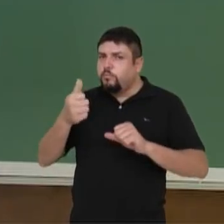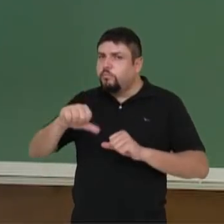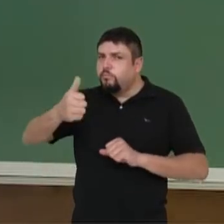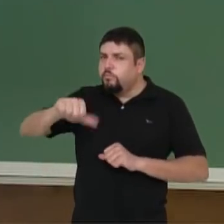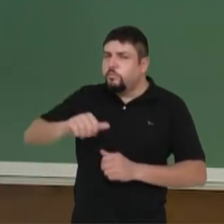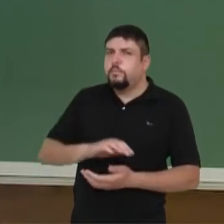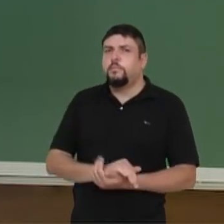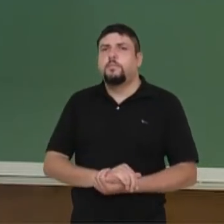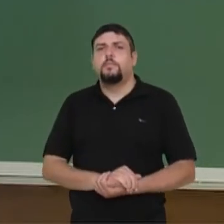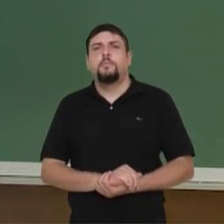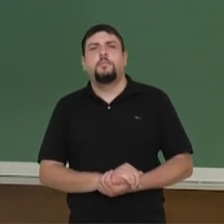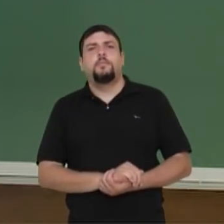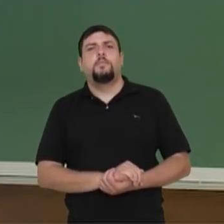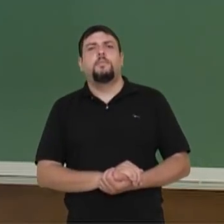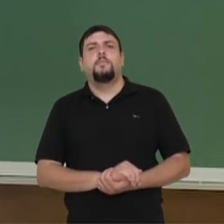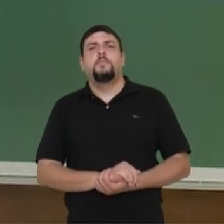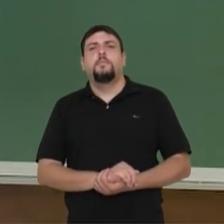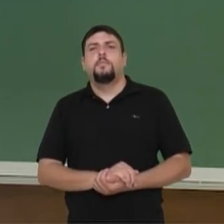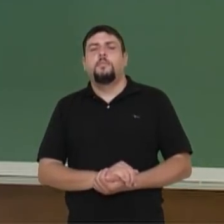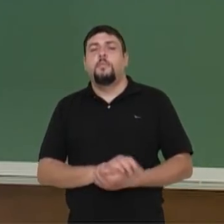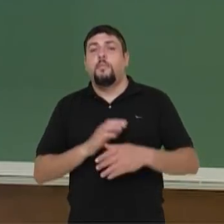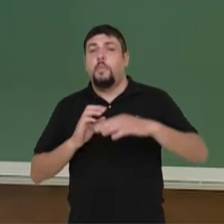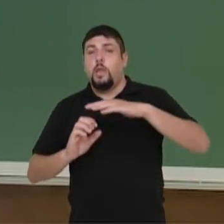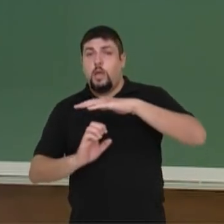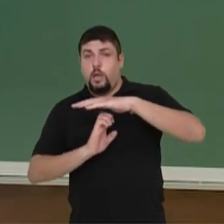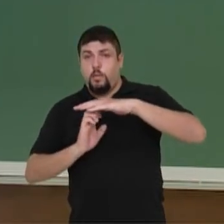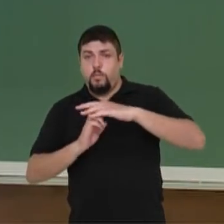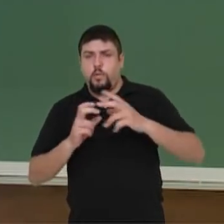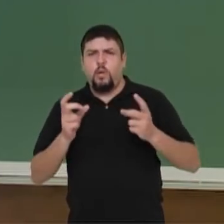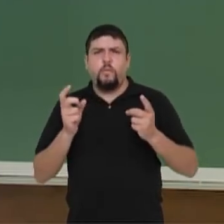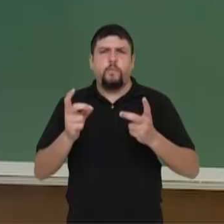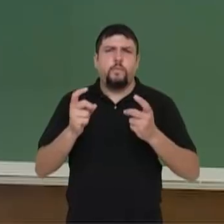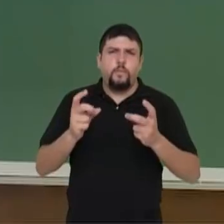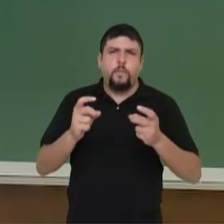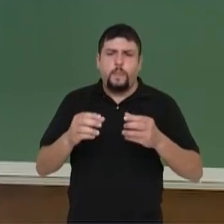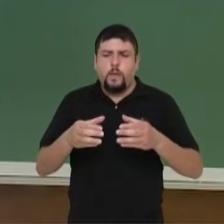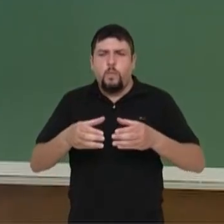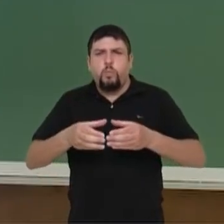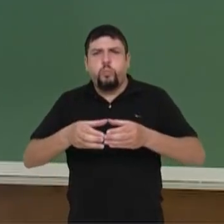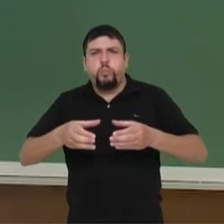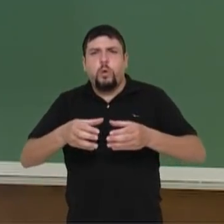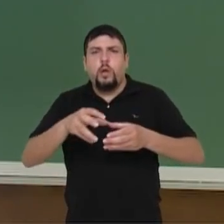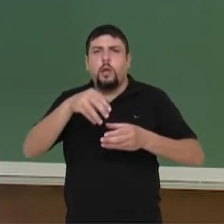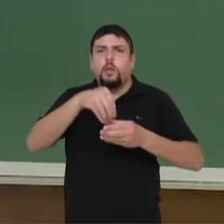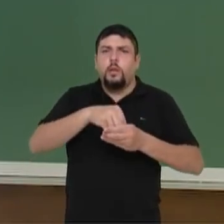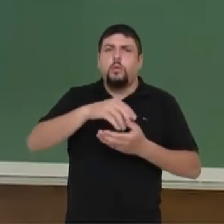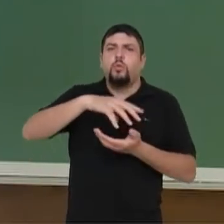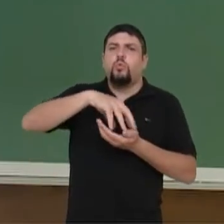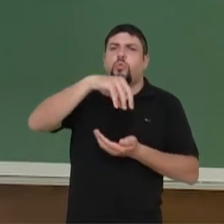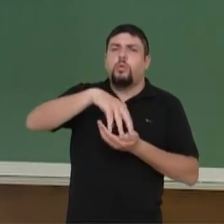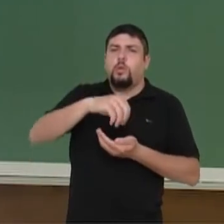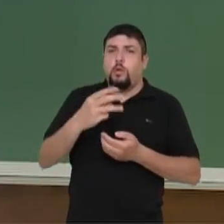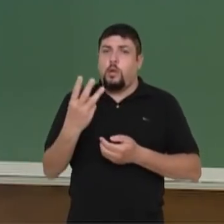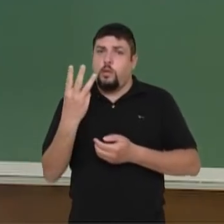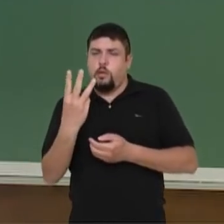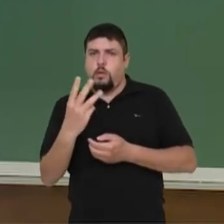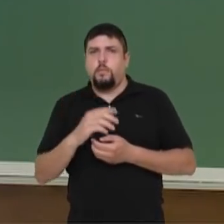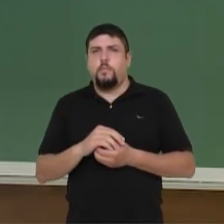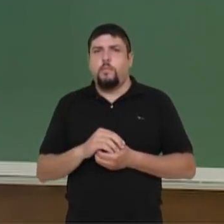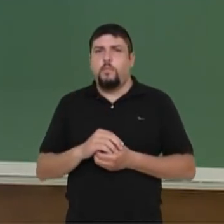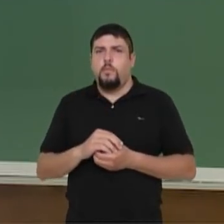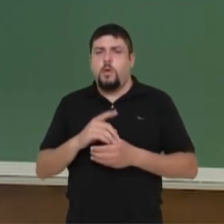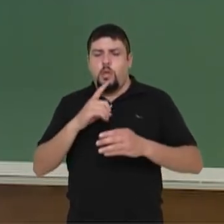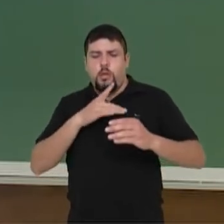bom? Então, a empresa lá, ela vende o pacotinho com 3 coxinhas, ok? E daí ela informa o peso médio